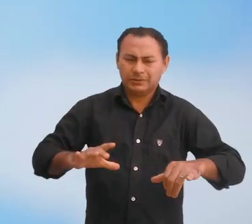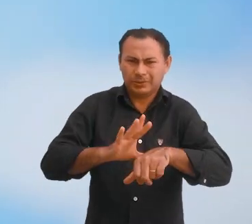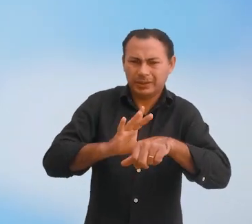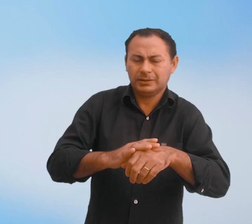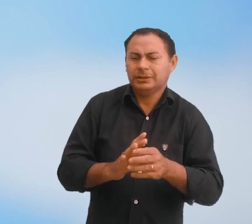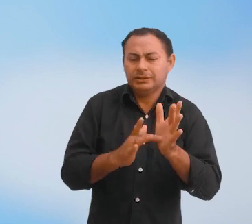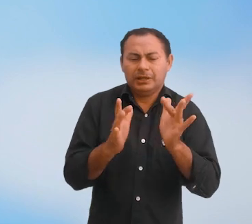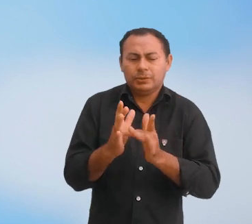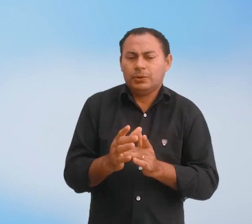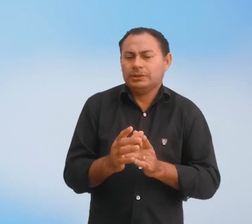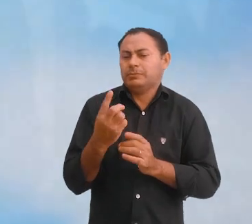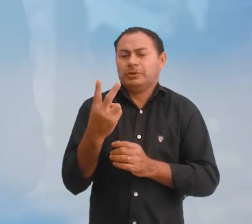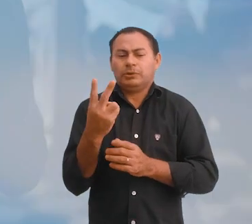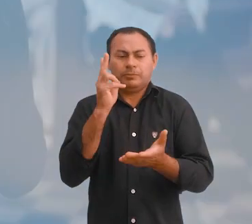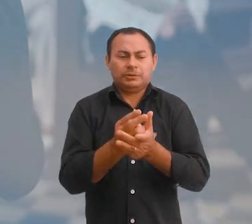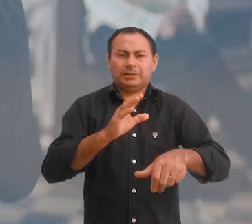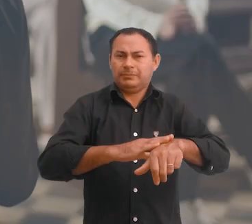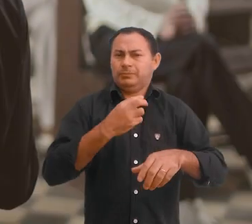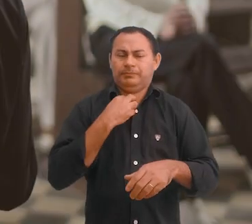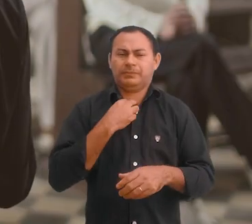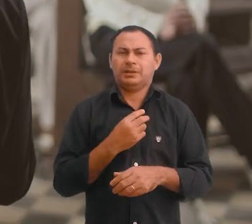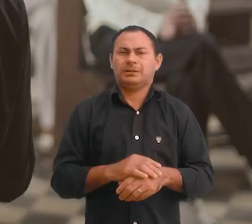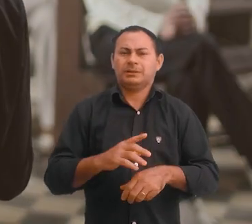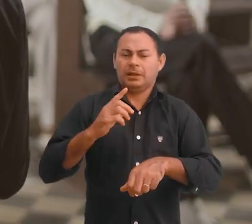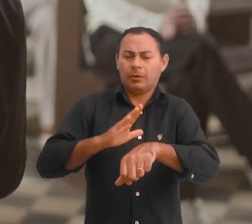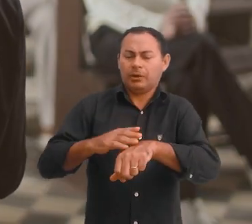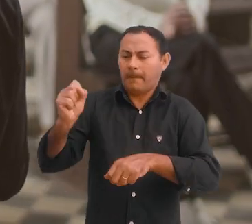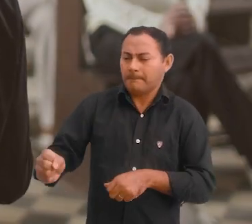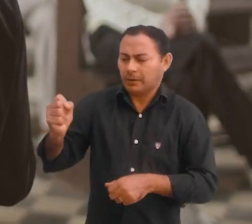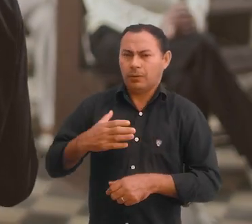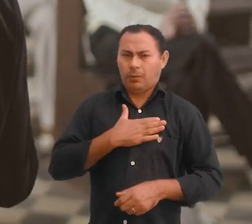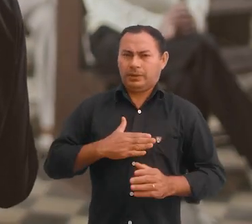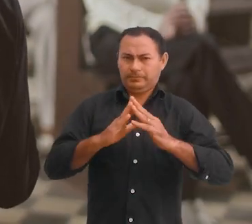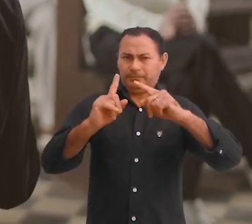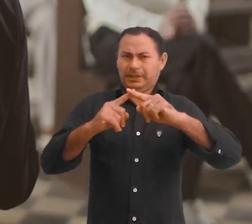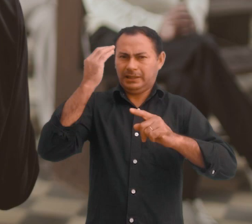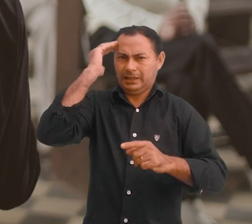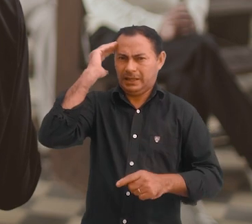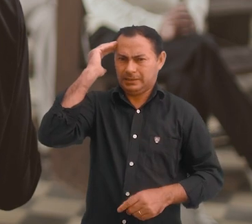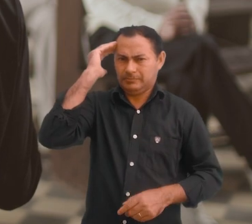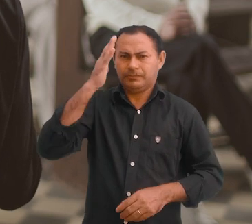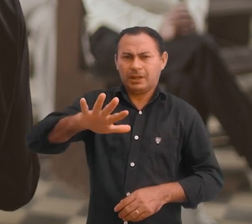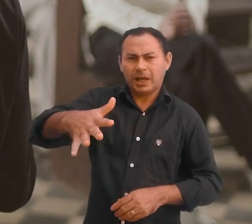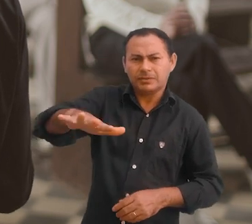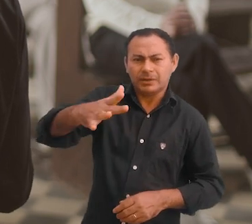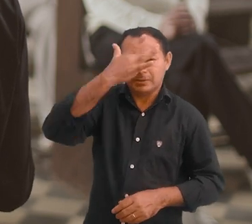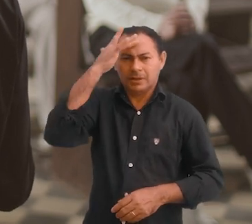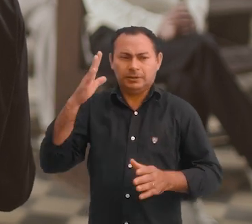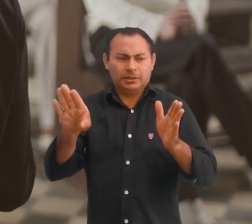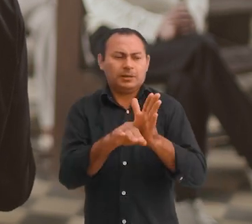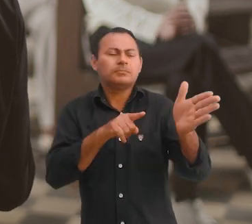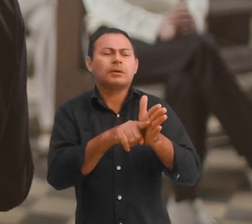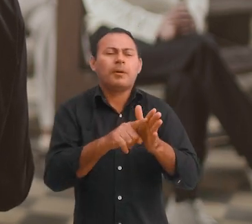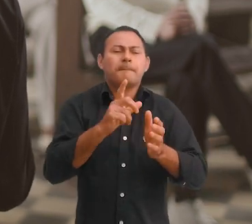Jesus, como homem, não podia estar em 2 lugares ao mesmo tempo. Tem horas que os pastores gostariam que a igreja entendesse isso. Às vezes